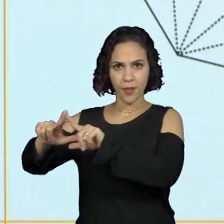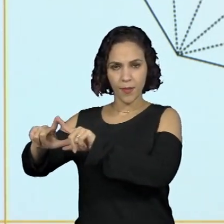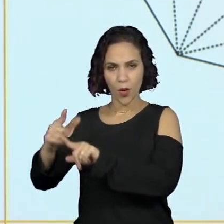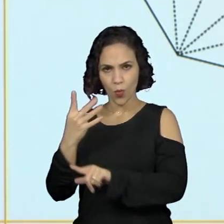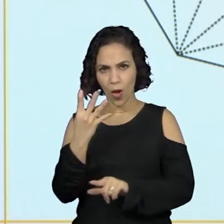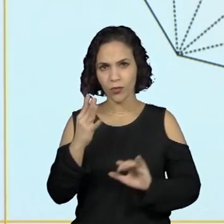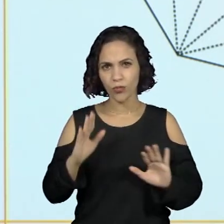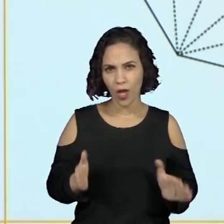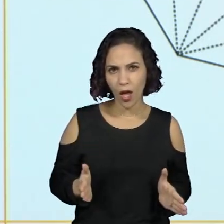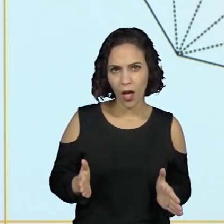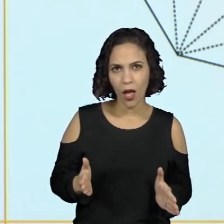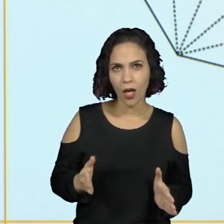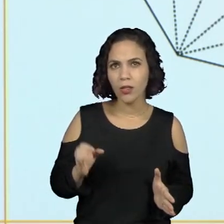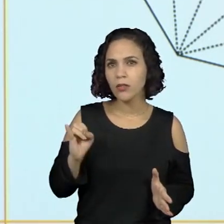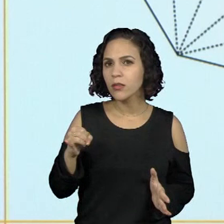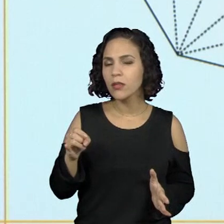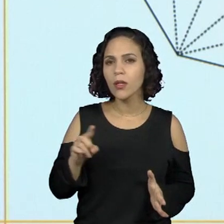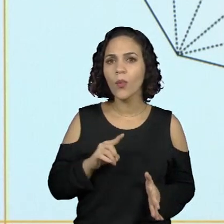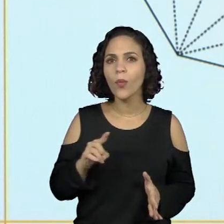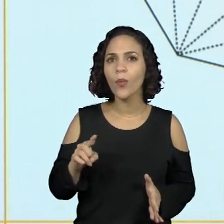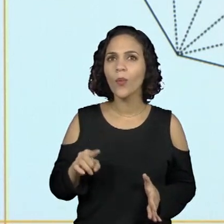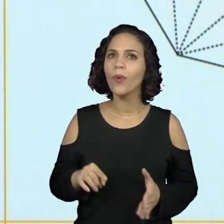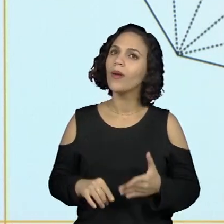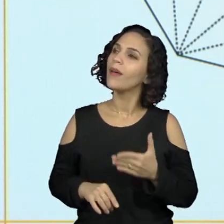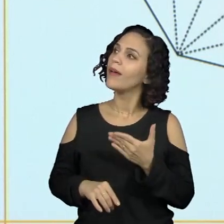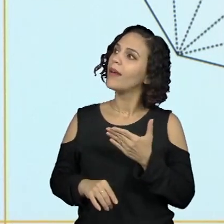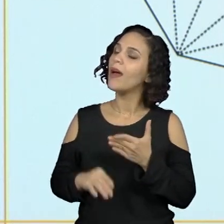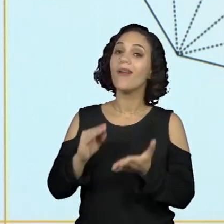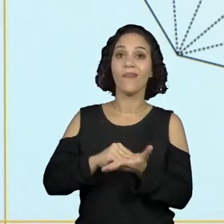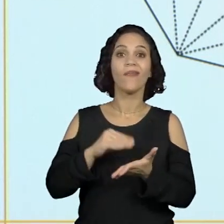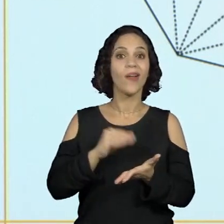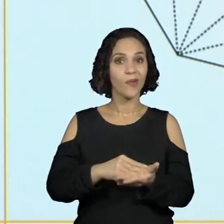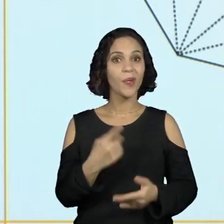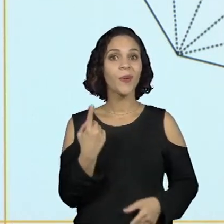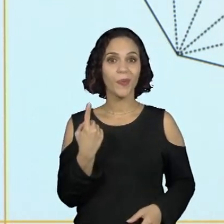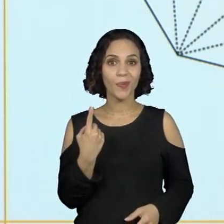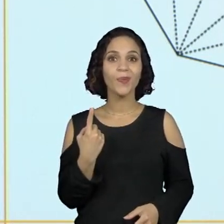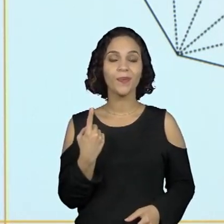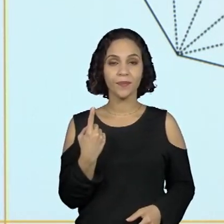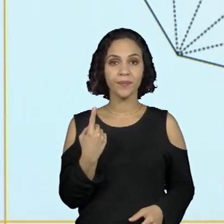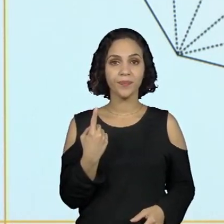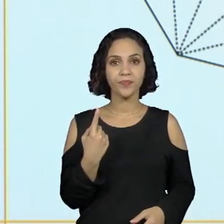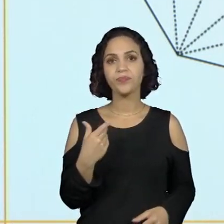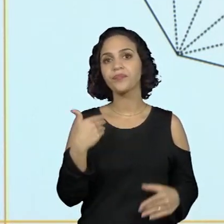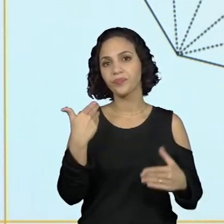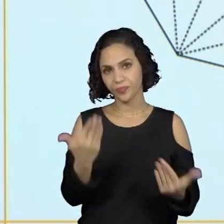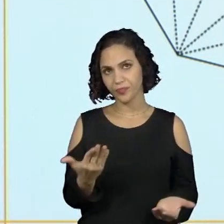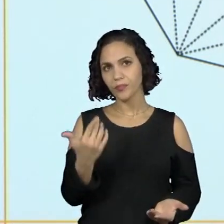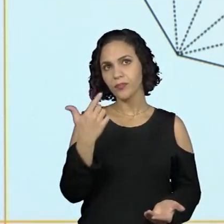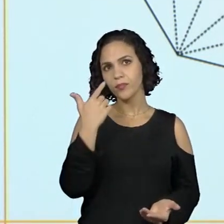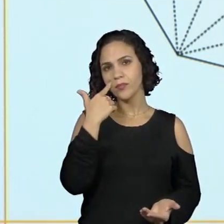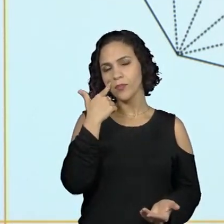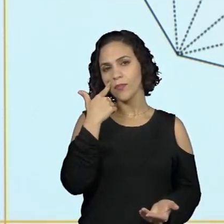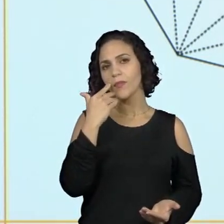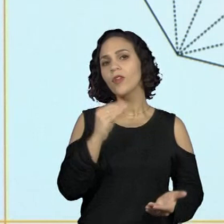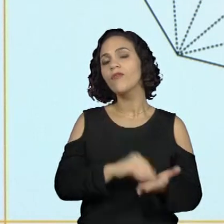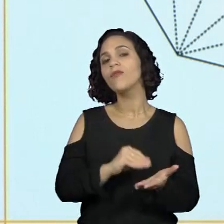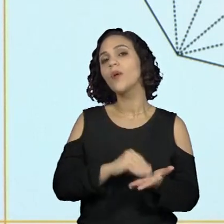aí? Sim? Não. Está faltando uma face, não é? Então, me faltou aqui o